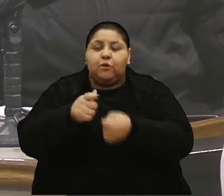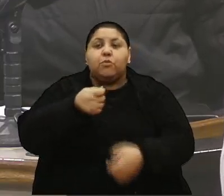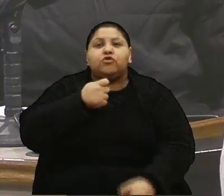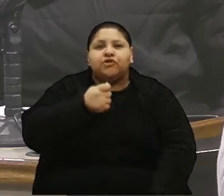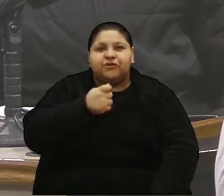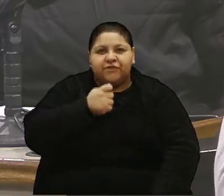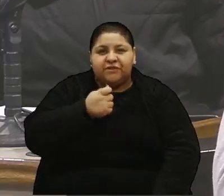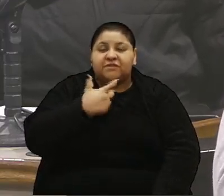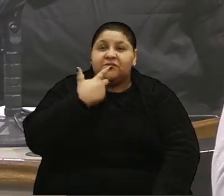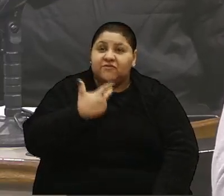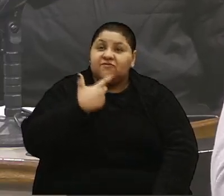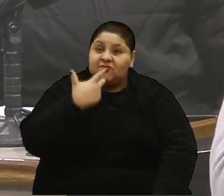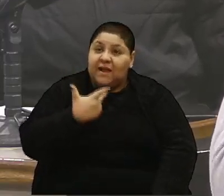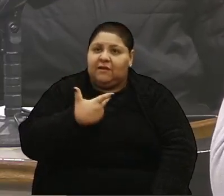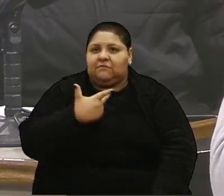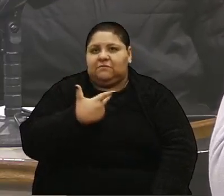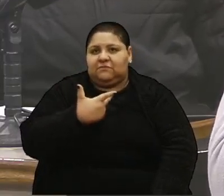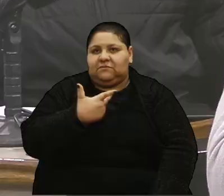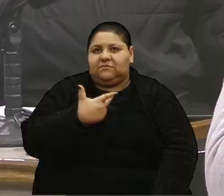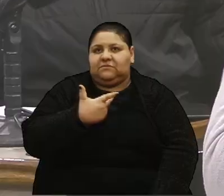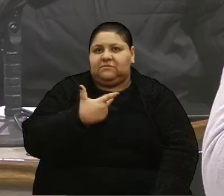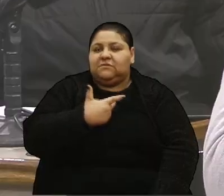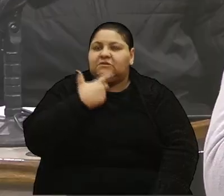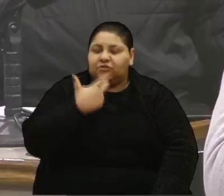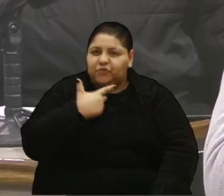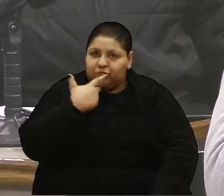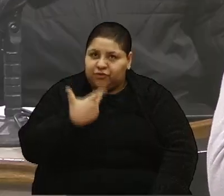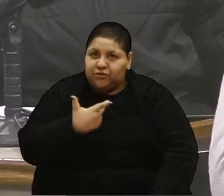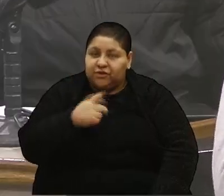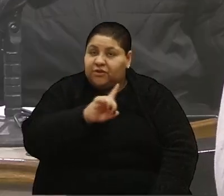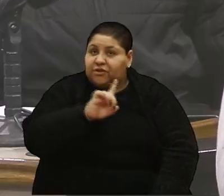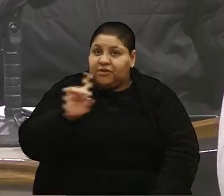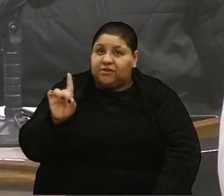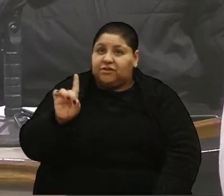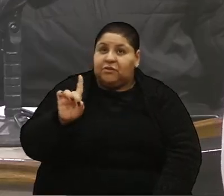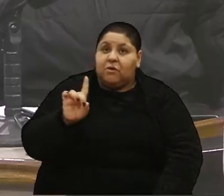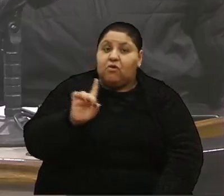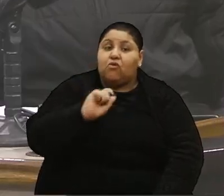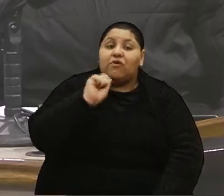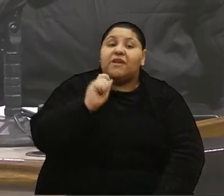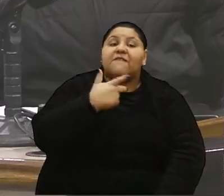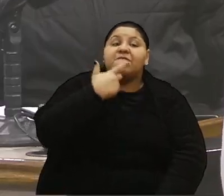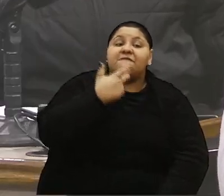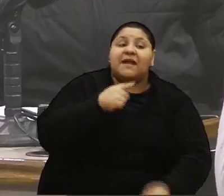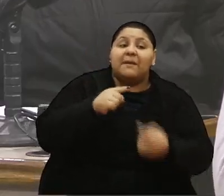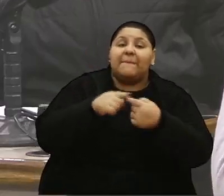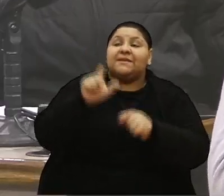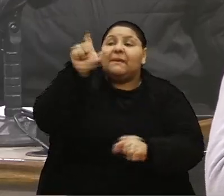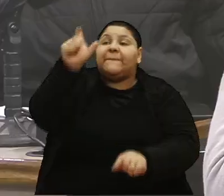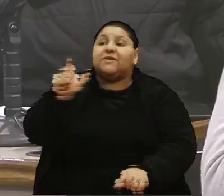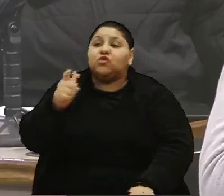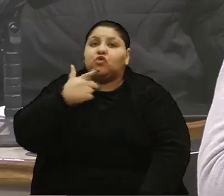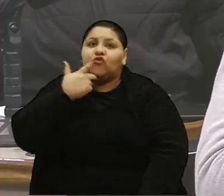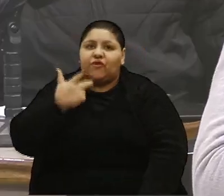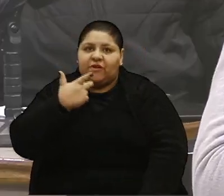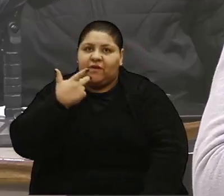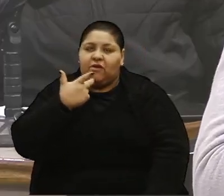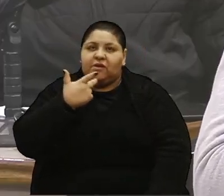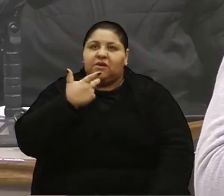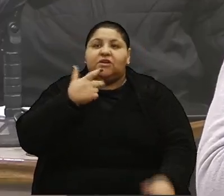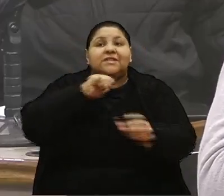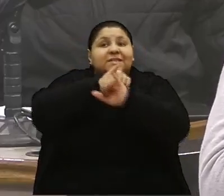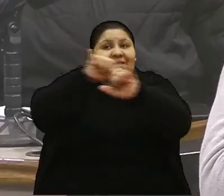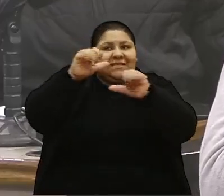jornalista e ele fala a respeito disso. Ele fala que não é o que se fala, é quem se fala. E na mídia,